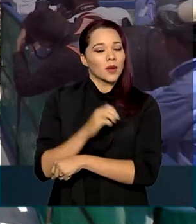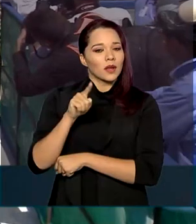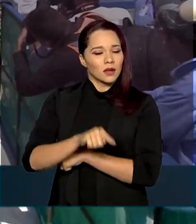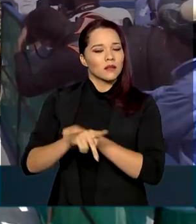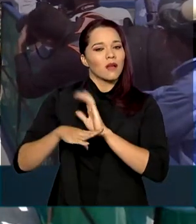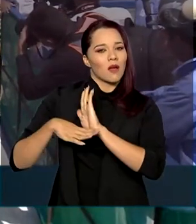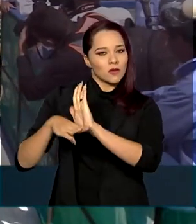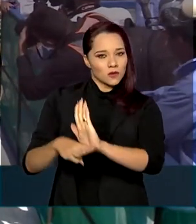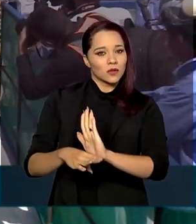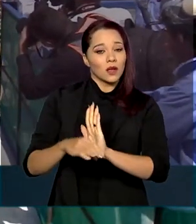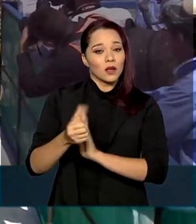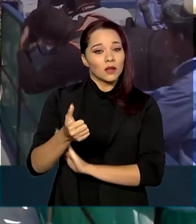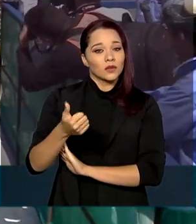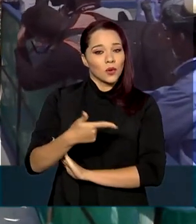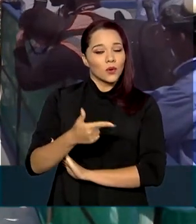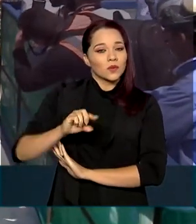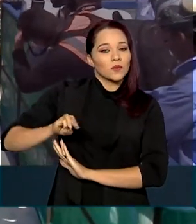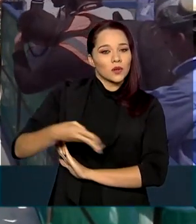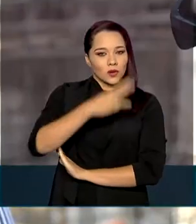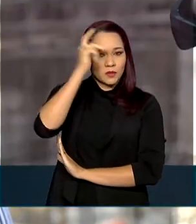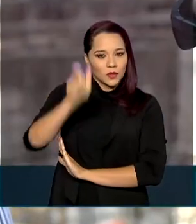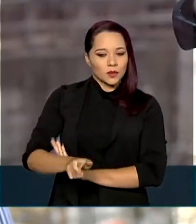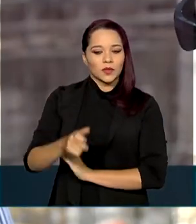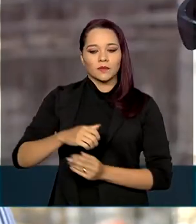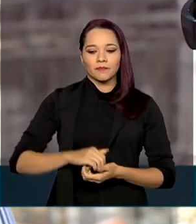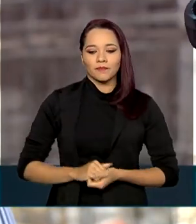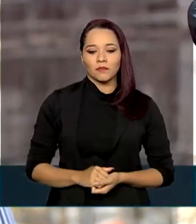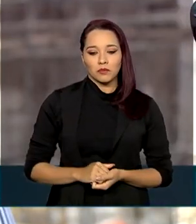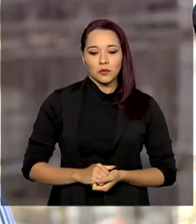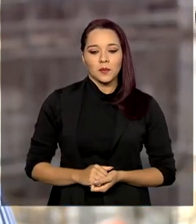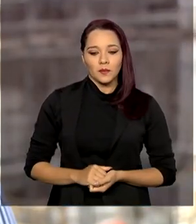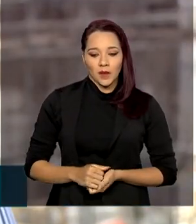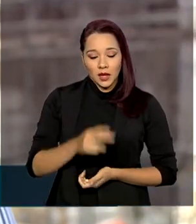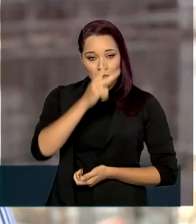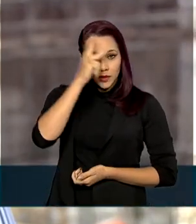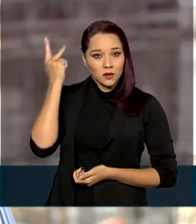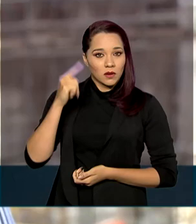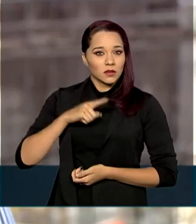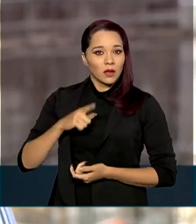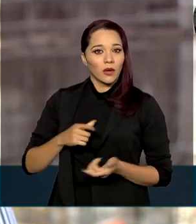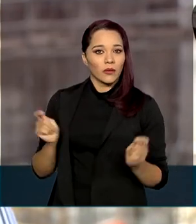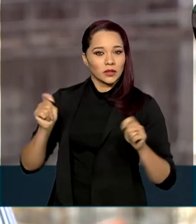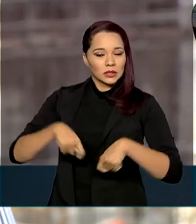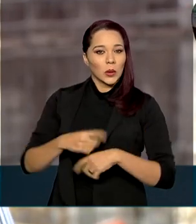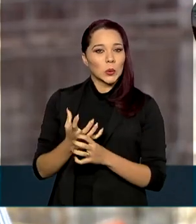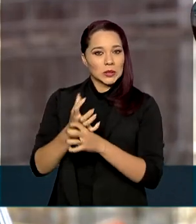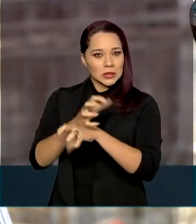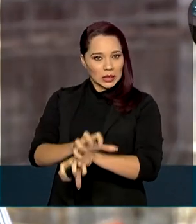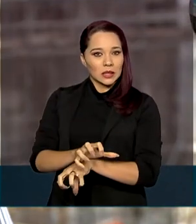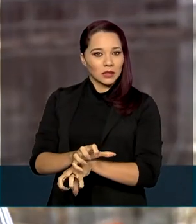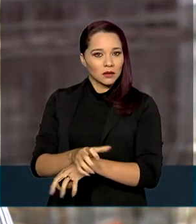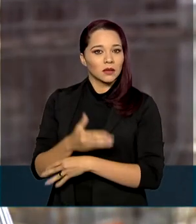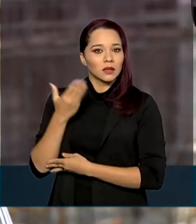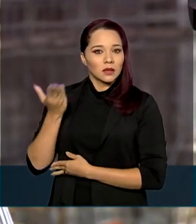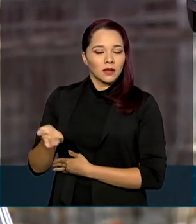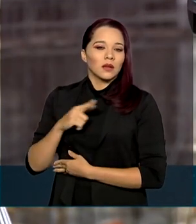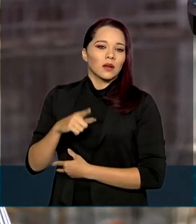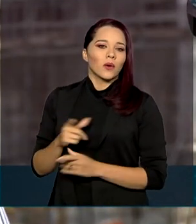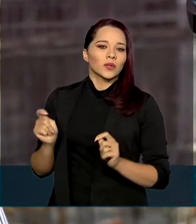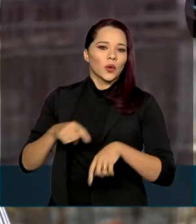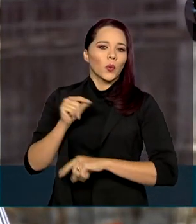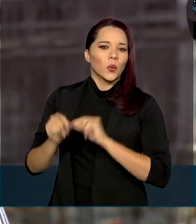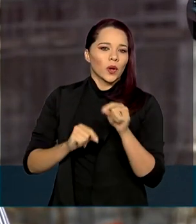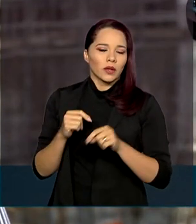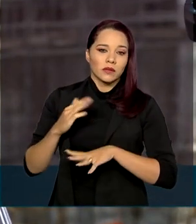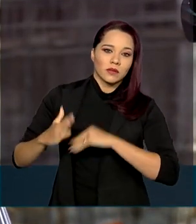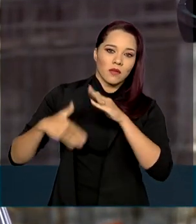beneficiar 12 milhões de pessoas. Pessoas que vão sair de uma condição de seca para uma condição de